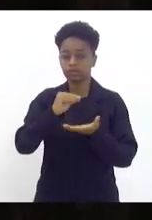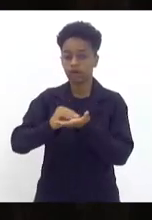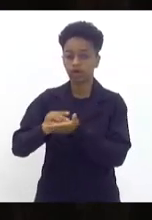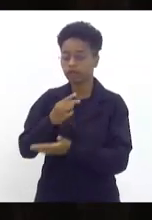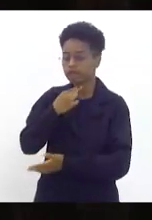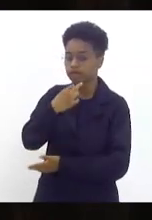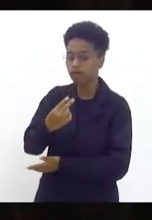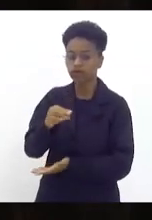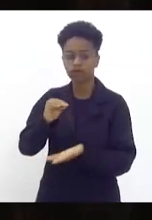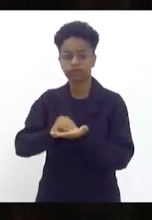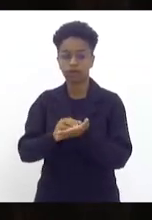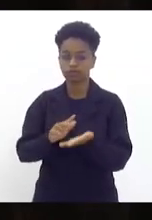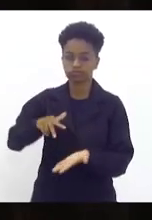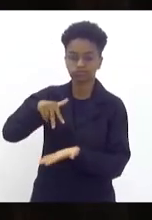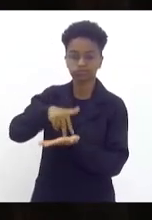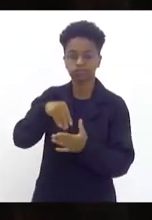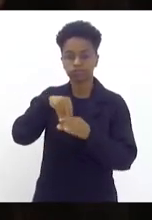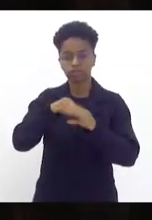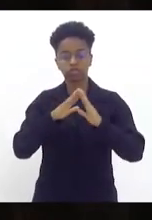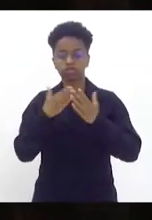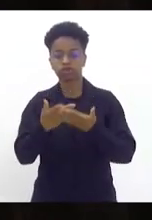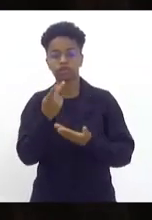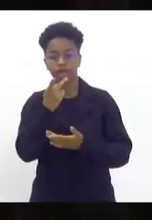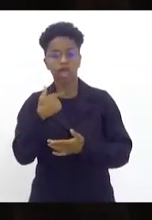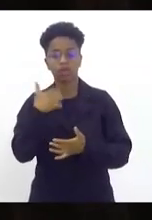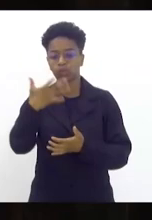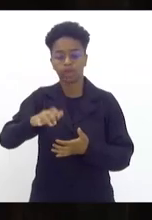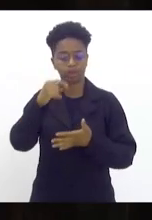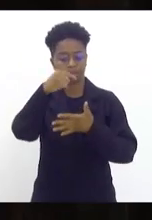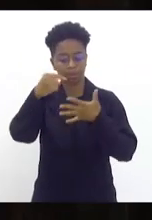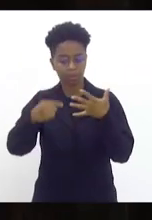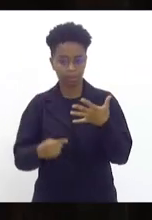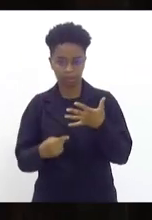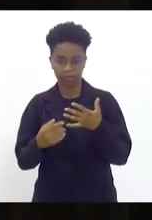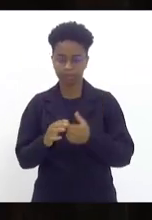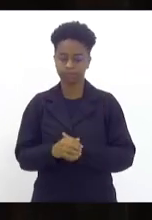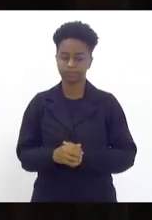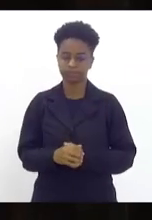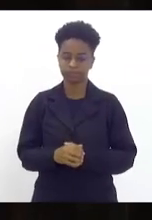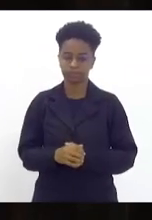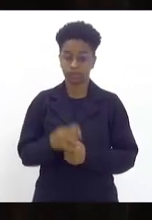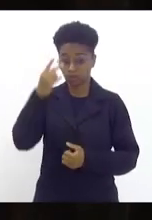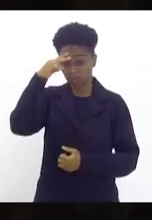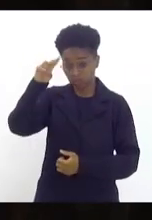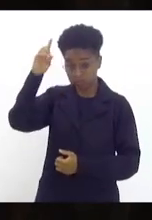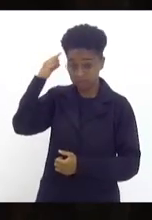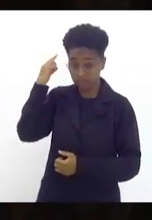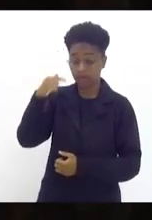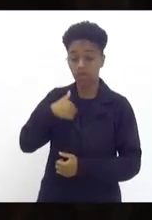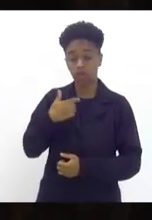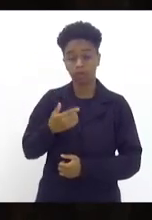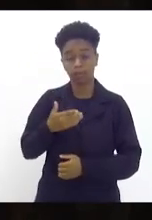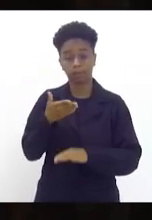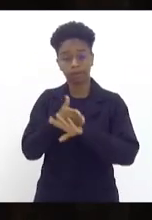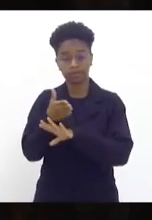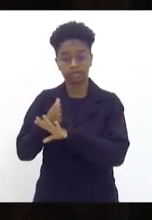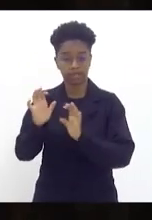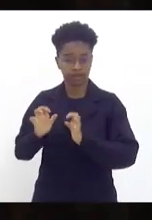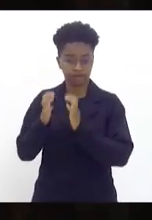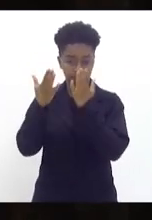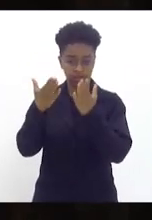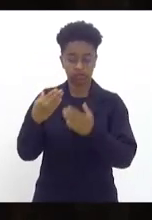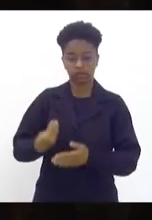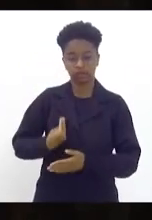lá na escola e dizer, eu não quero isso, não quero aquilo. Eu estava duas semanas num evento Vida, Família e Liberdade em Belo